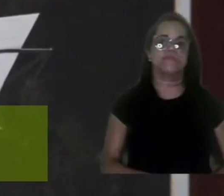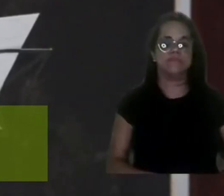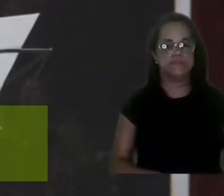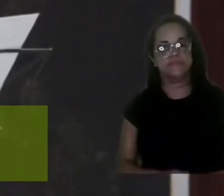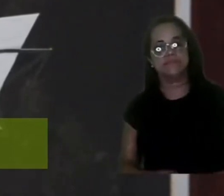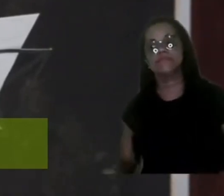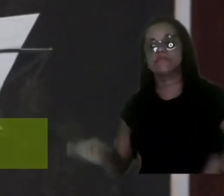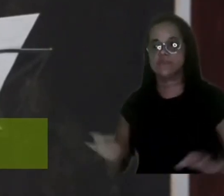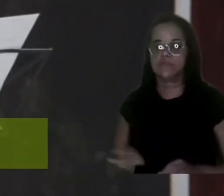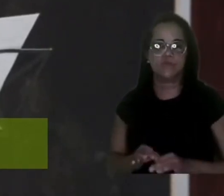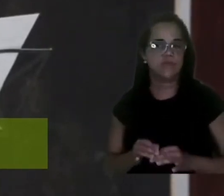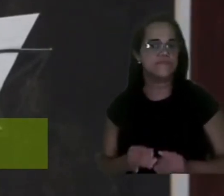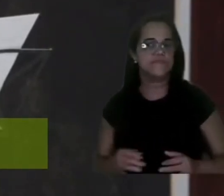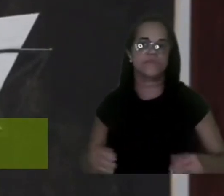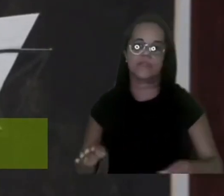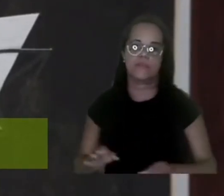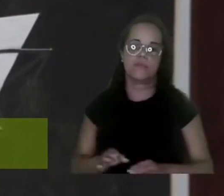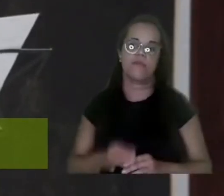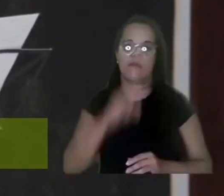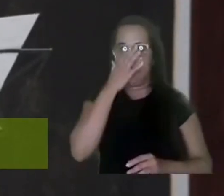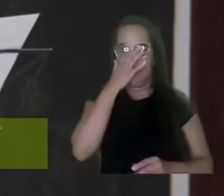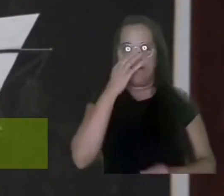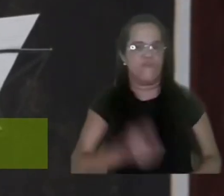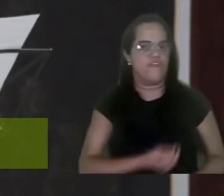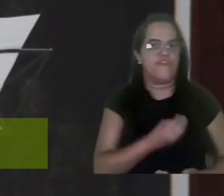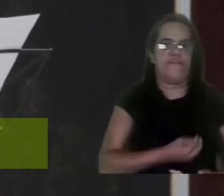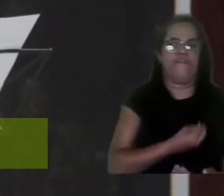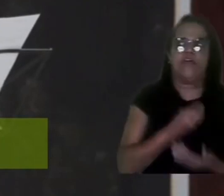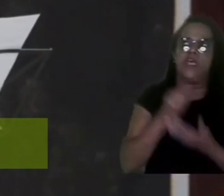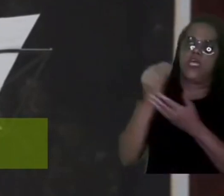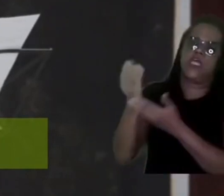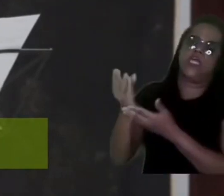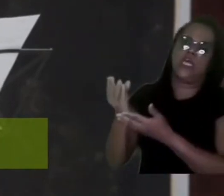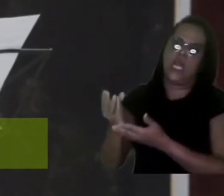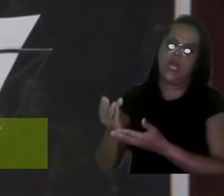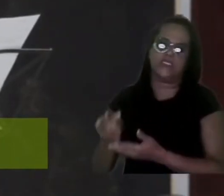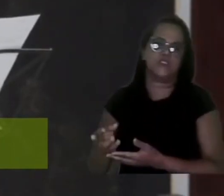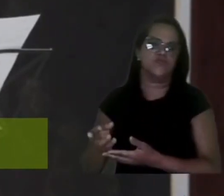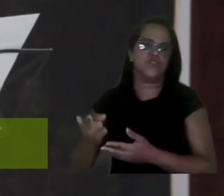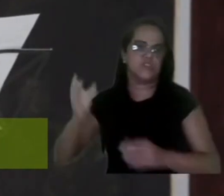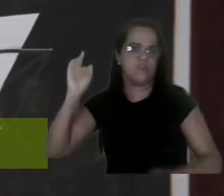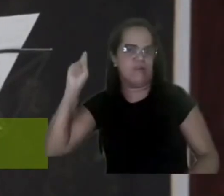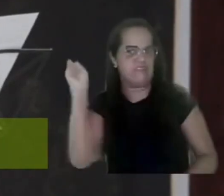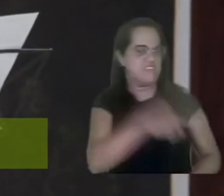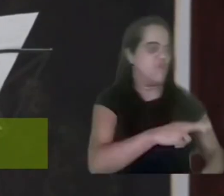Muitas razões para viver, muitas razões para